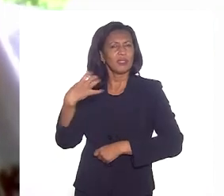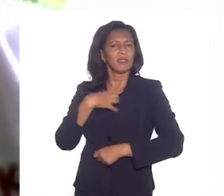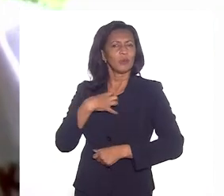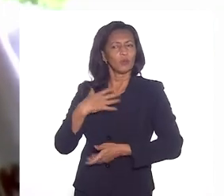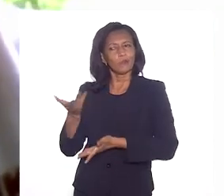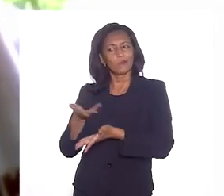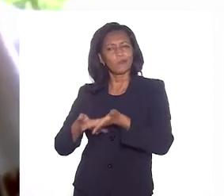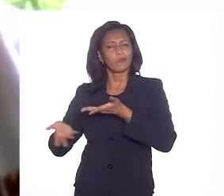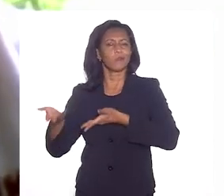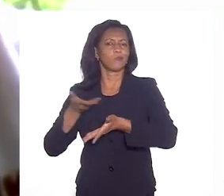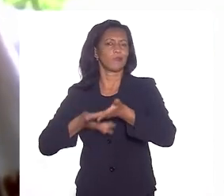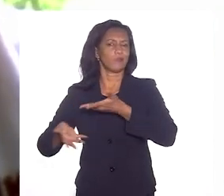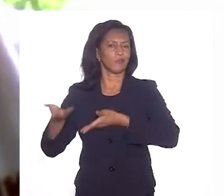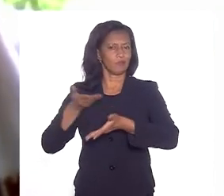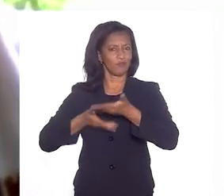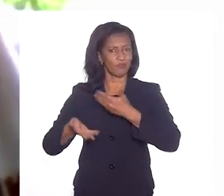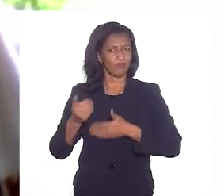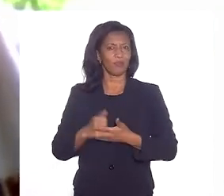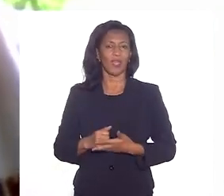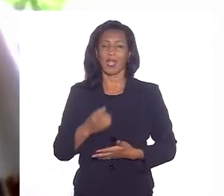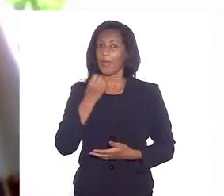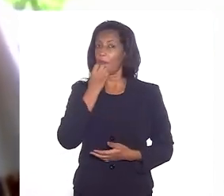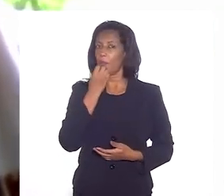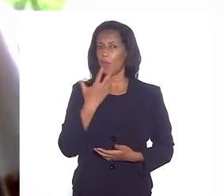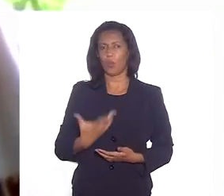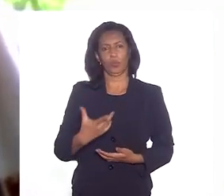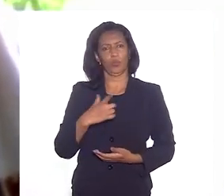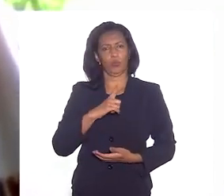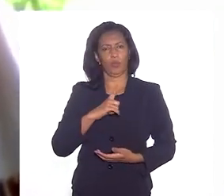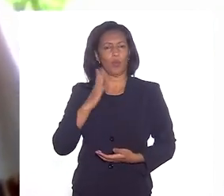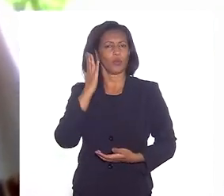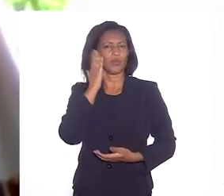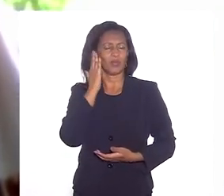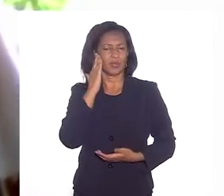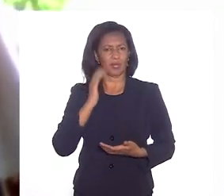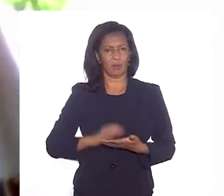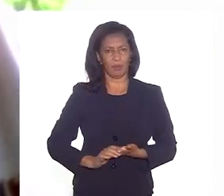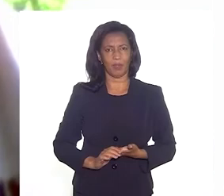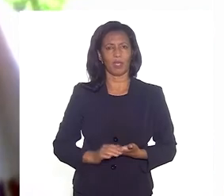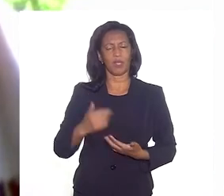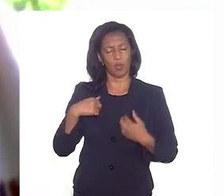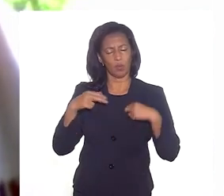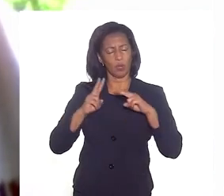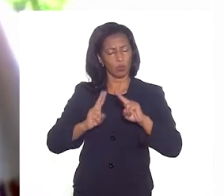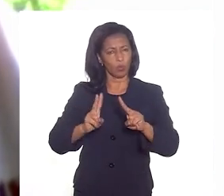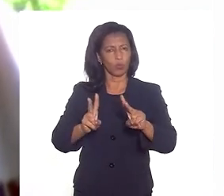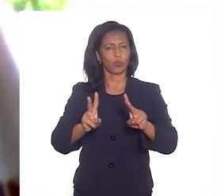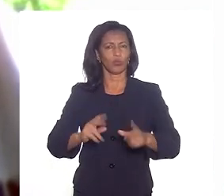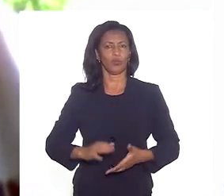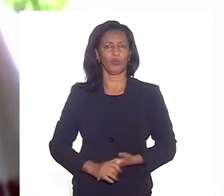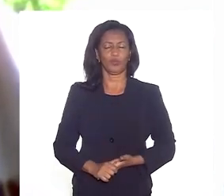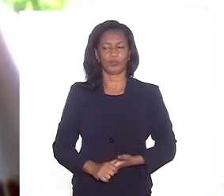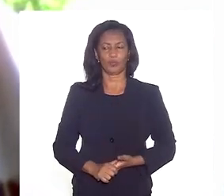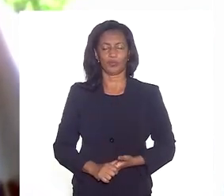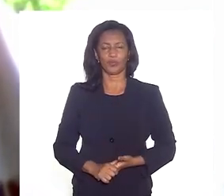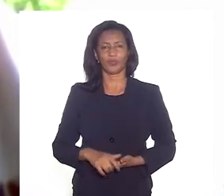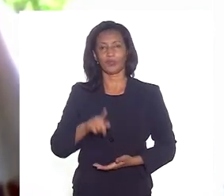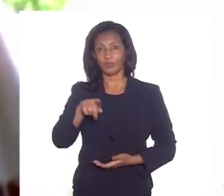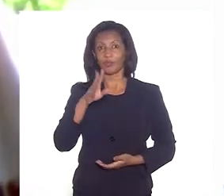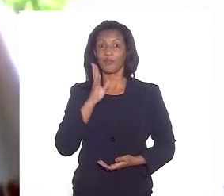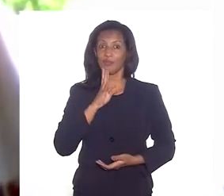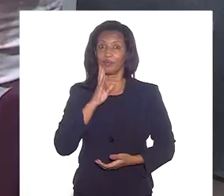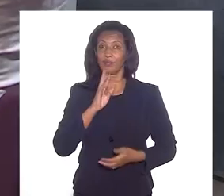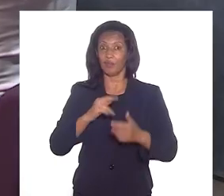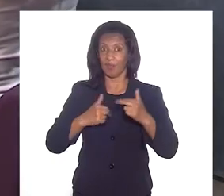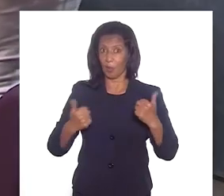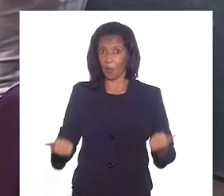poder proporcionar isso para sua família, né? Um ponto, nem que seja um café à tarde. Eu acho isso muito bacana, então eu quero continuar assim, com certeza.